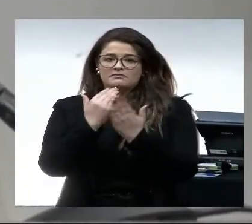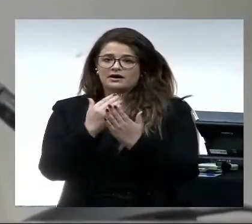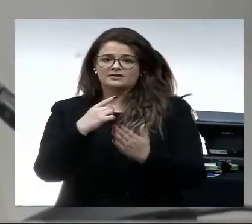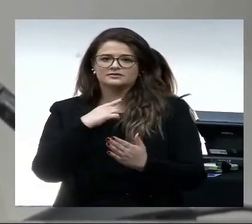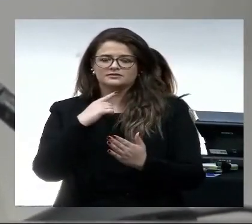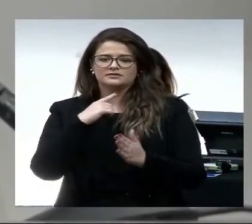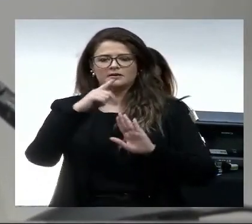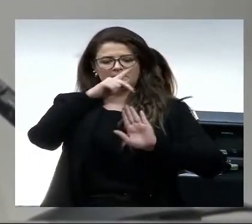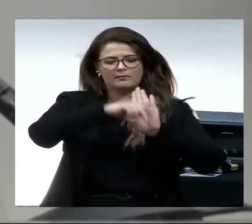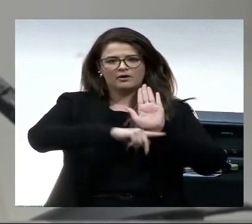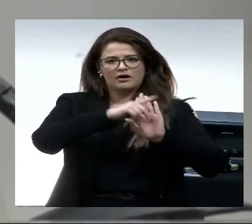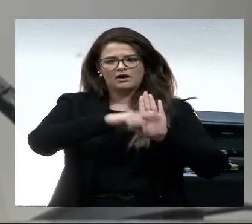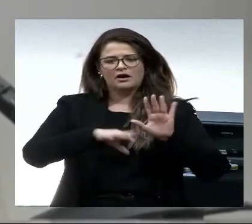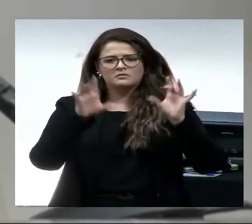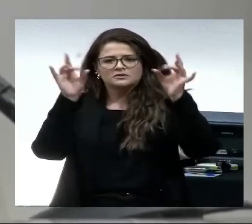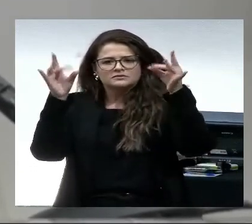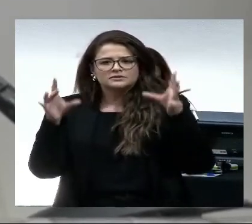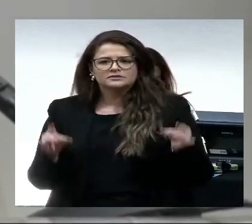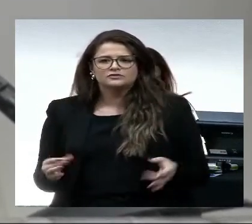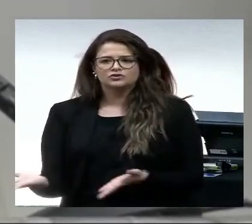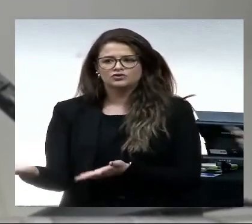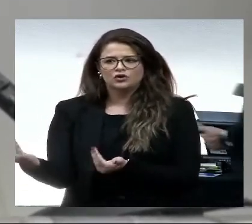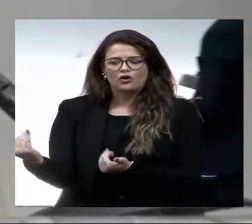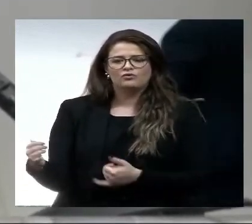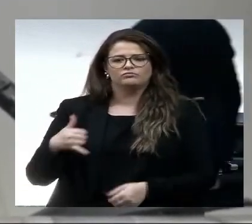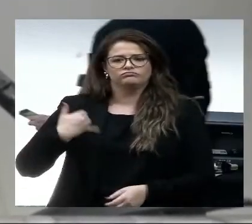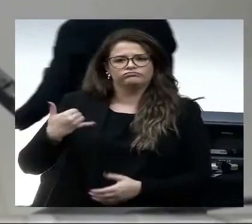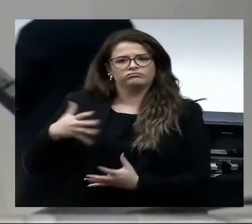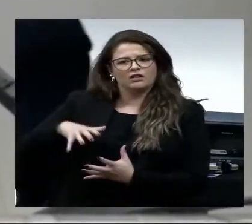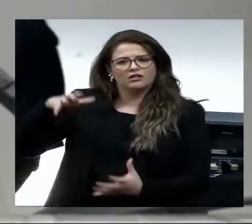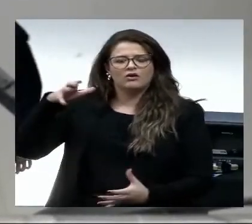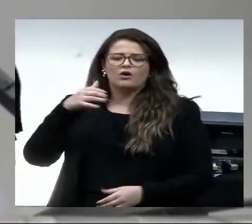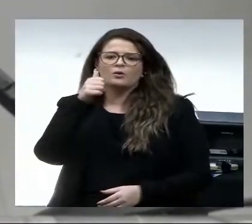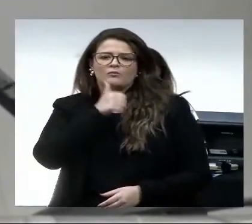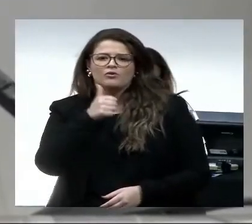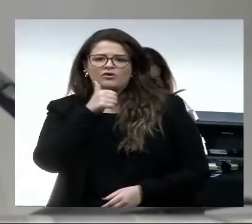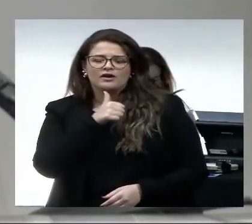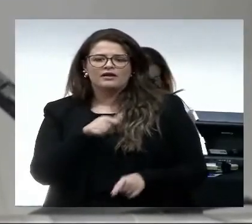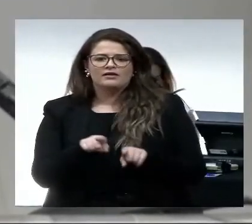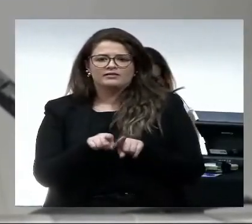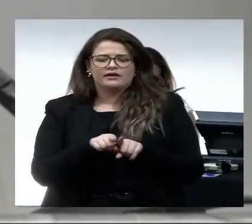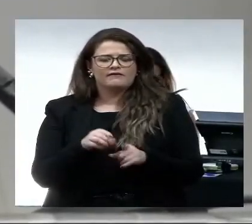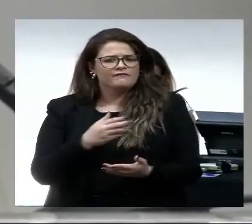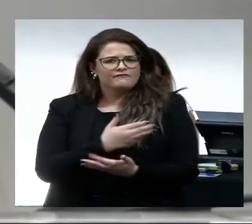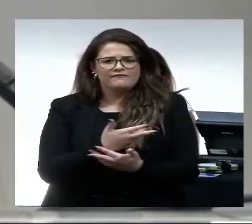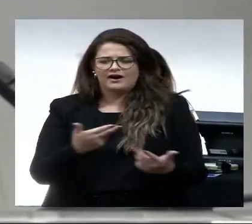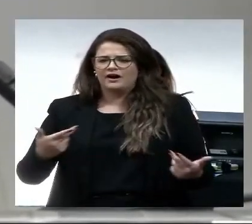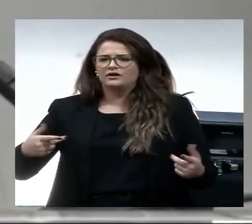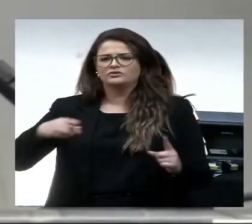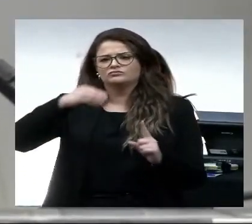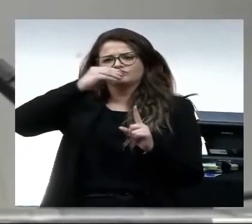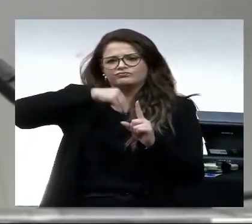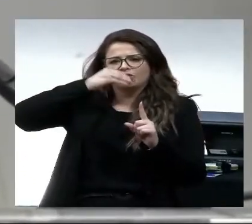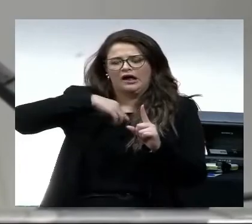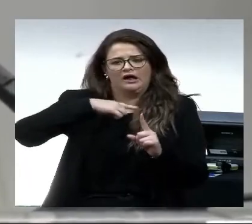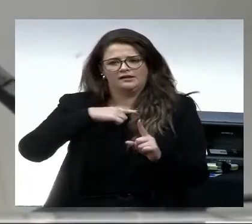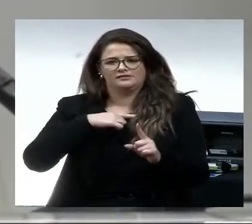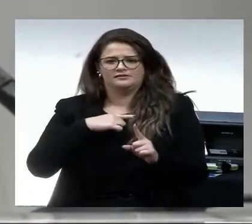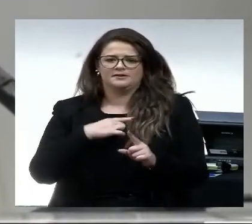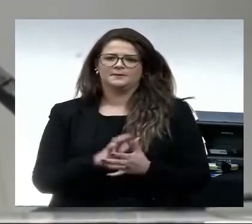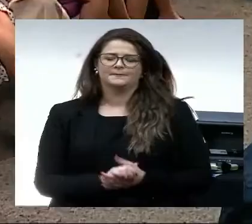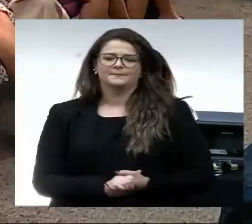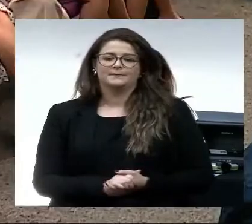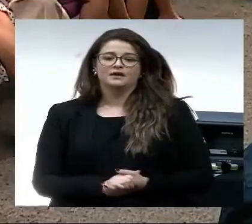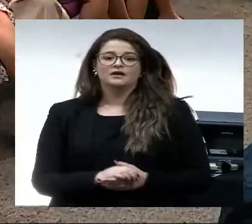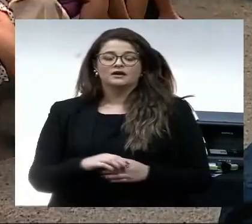jovens, idosos, mulheres e todos os grupos expostos a qualquer tipo de vulnerabilidade. As escolas